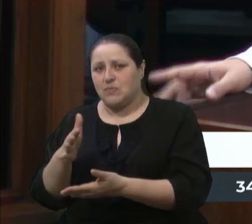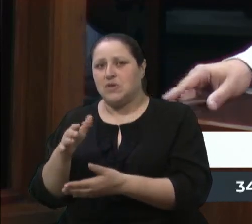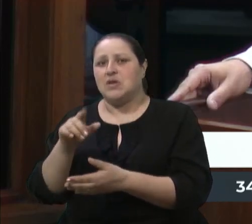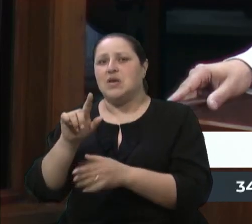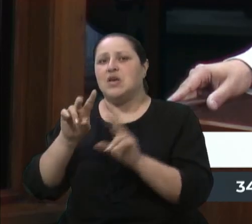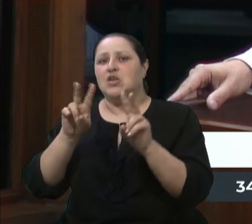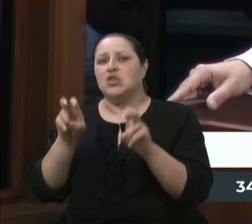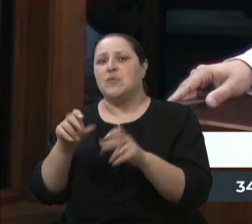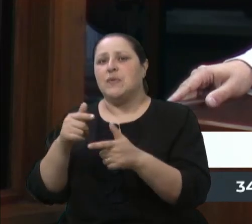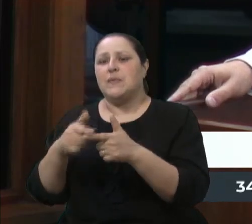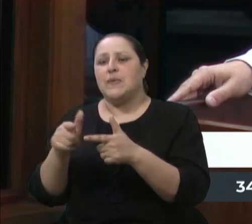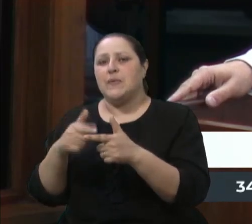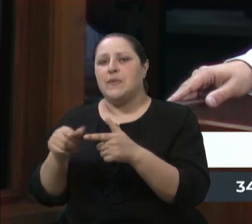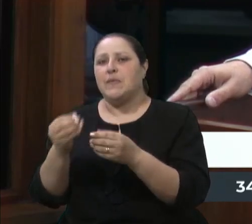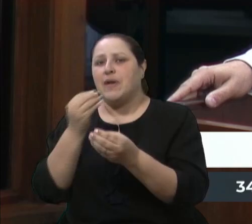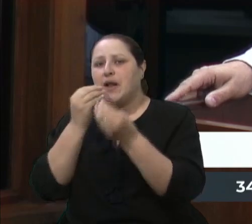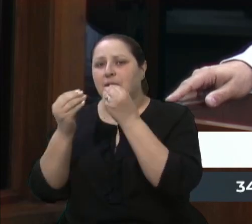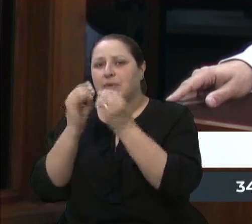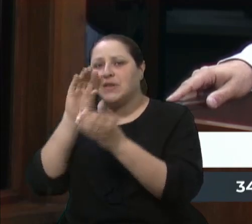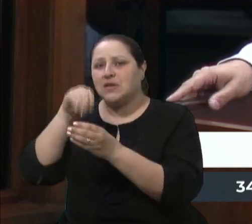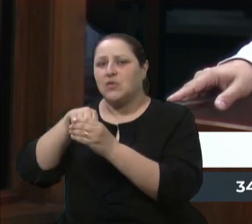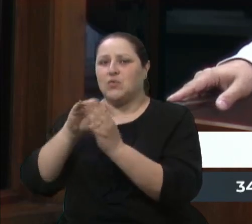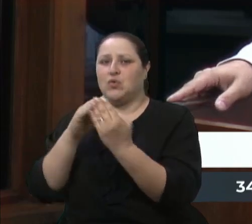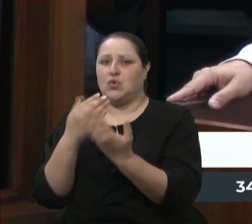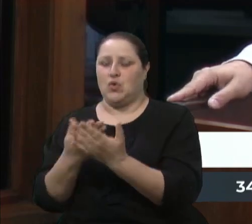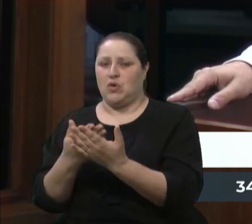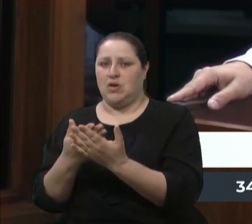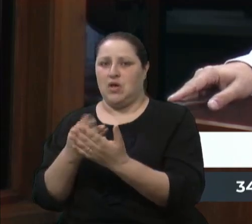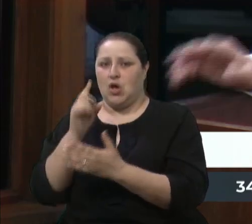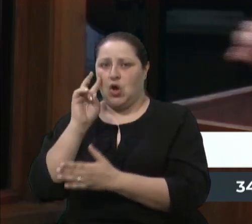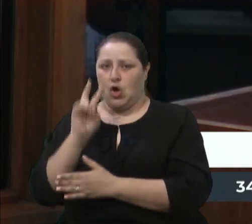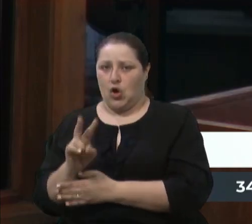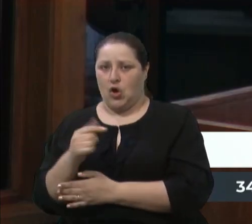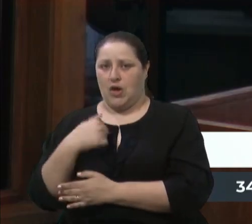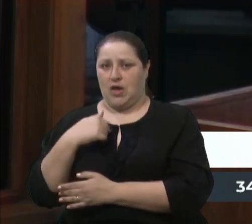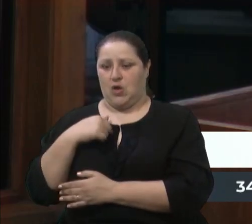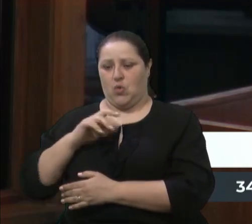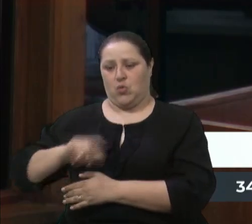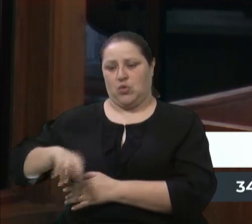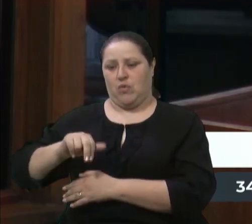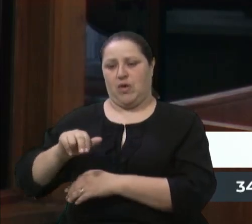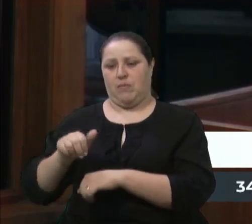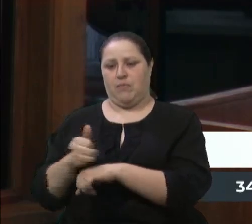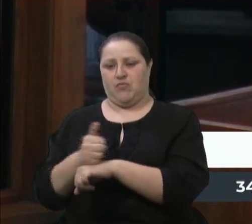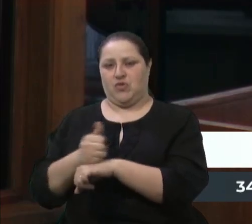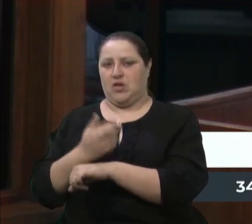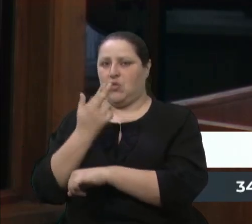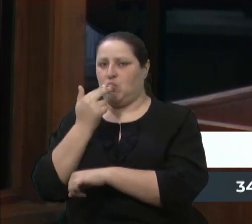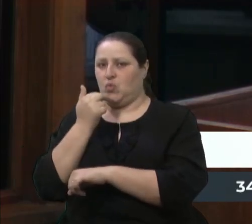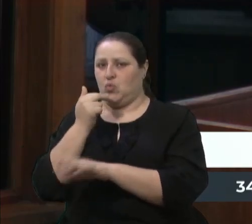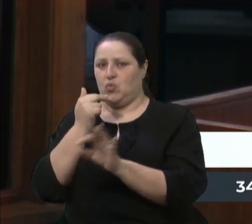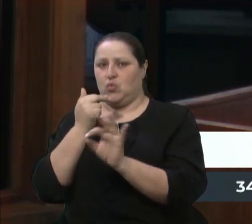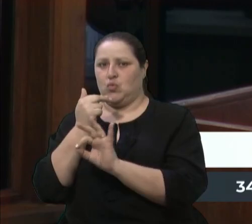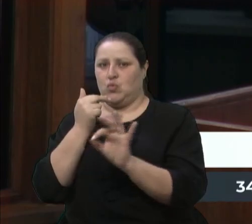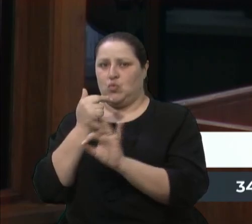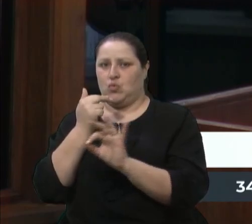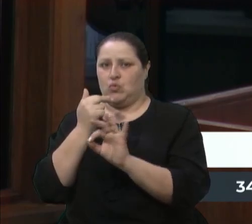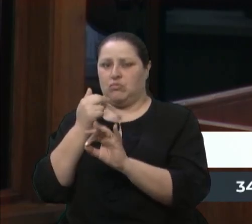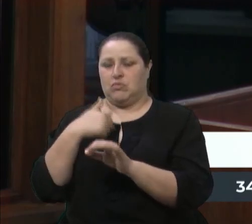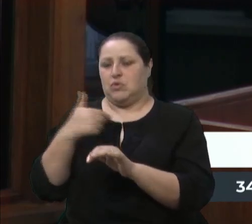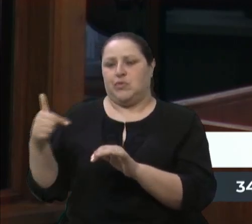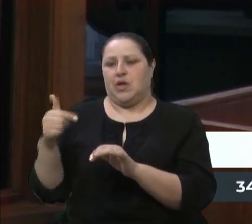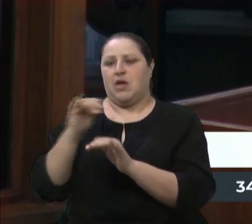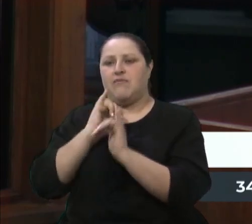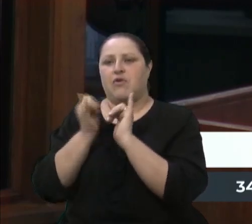alimentação escolar. Vejam, eu não sou nutricionista, né, então não tenho dados